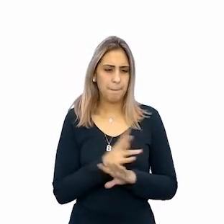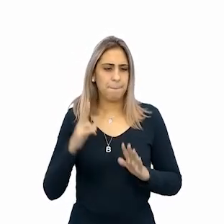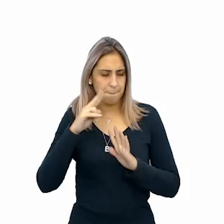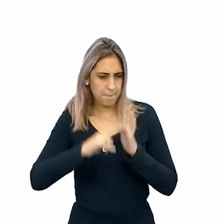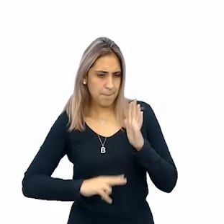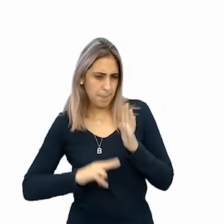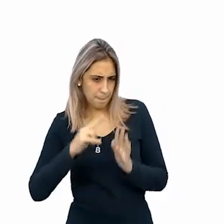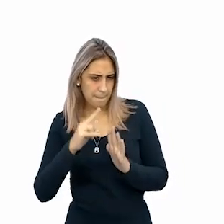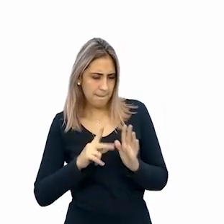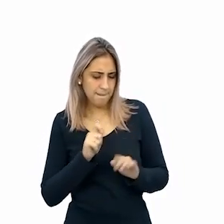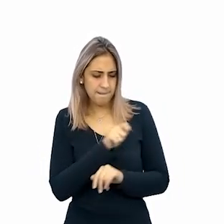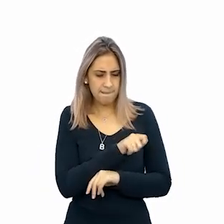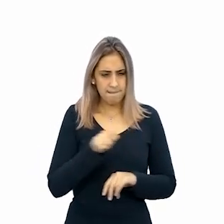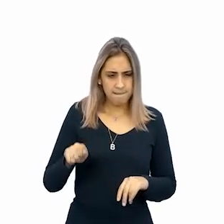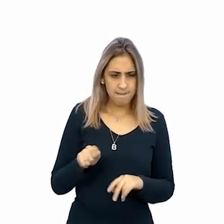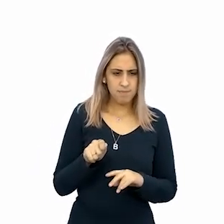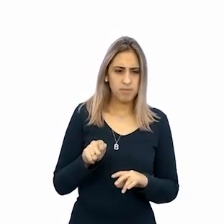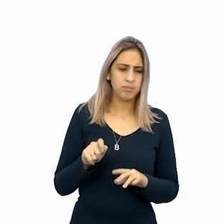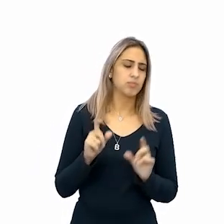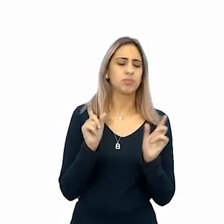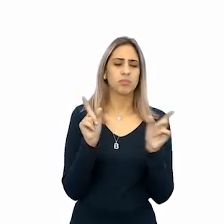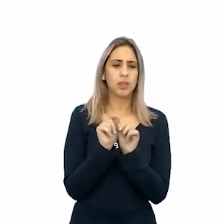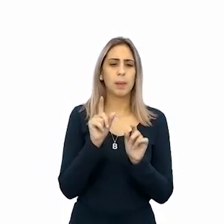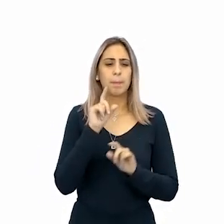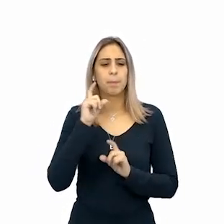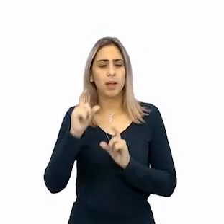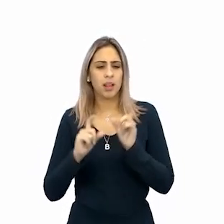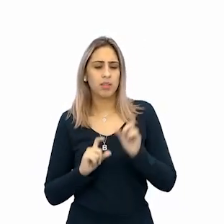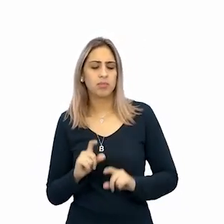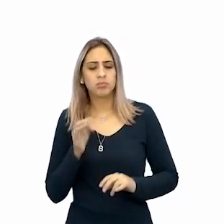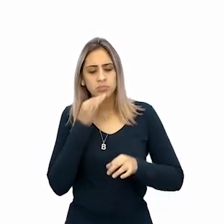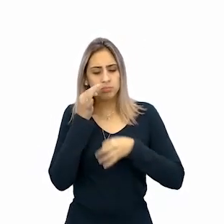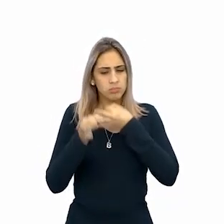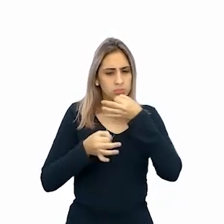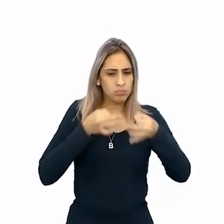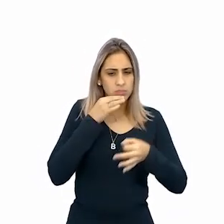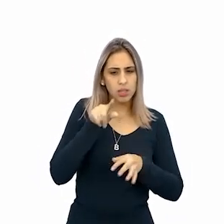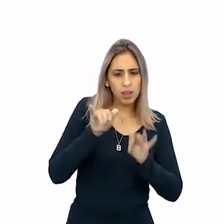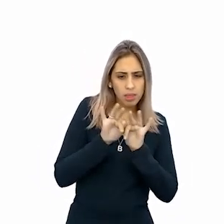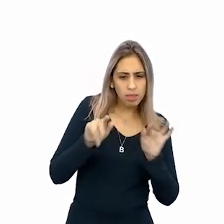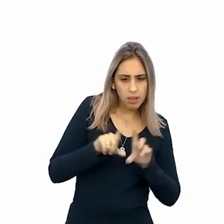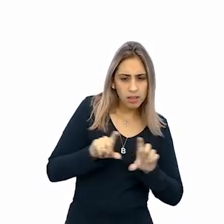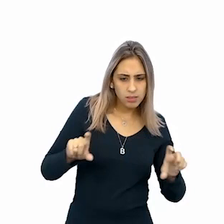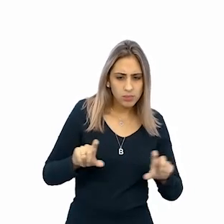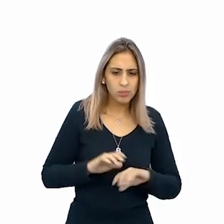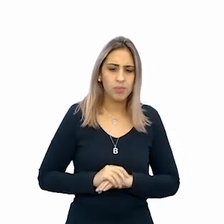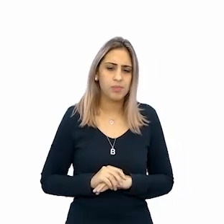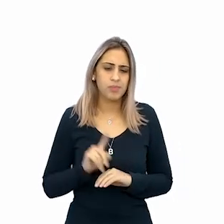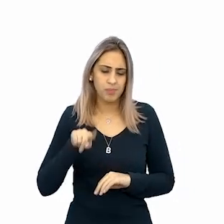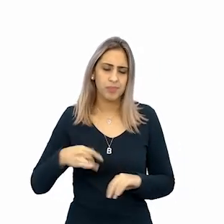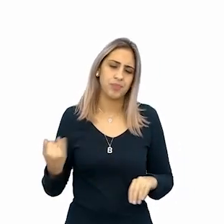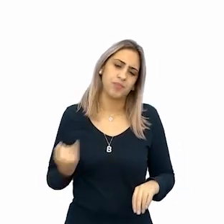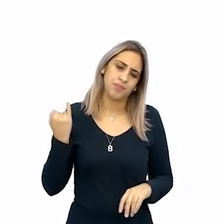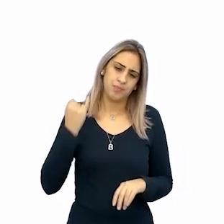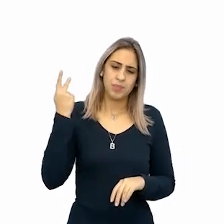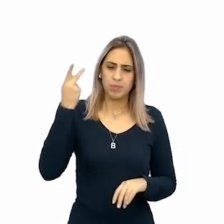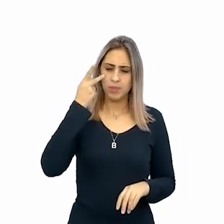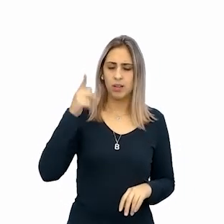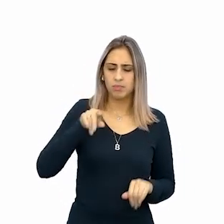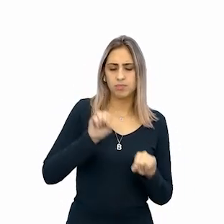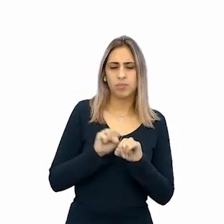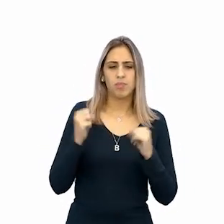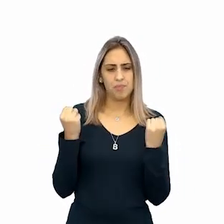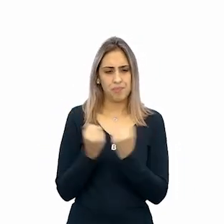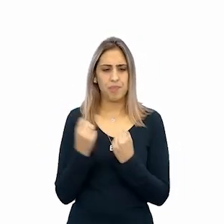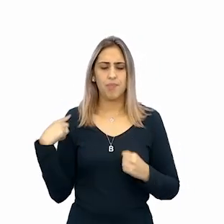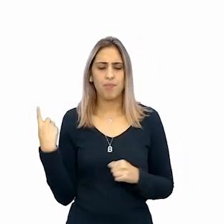ler, grifar trechos ou palavras, comentar esses trechos grifados, são importantes para